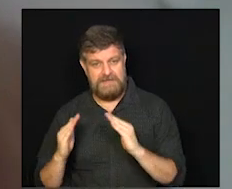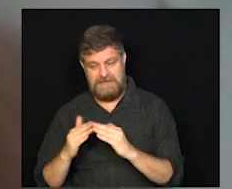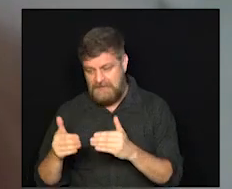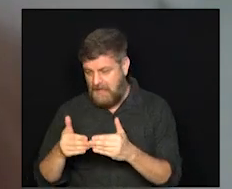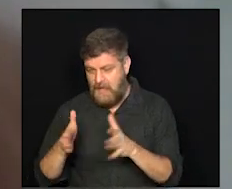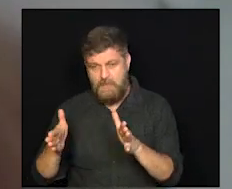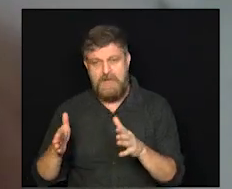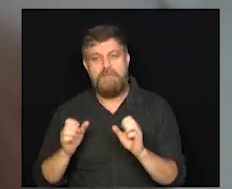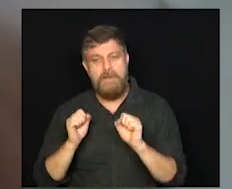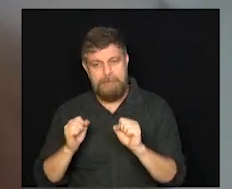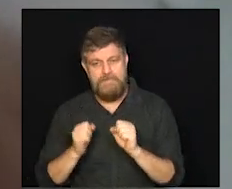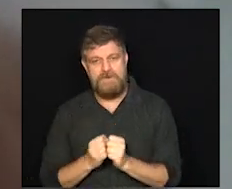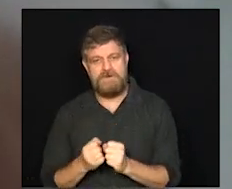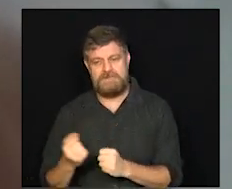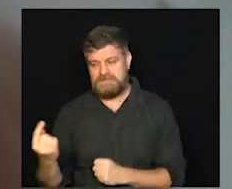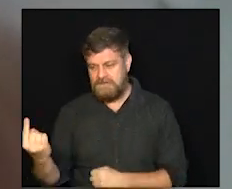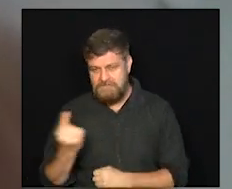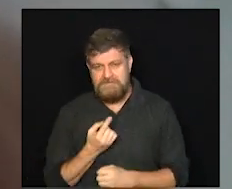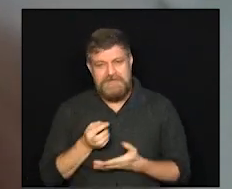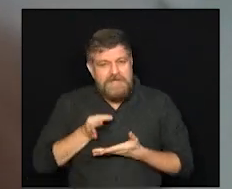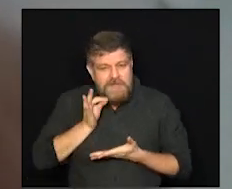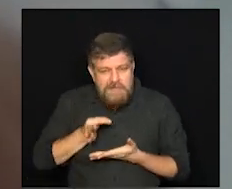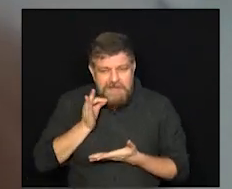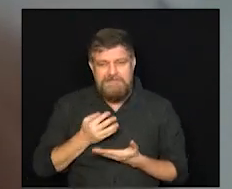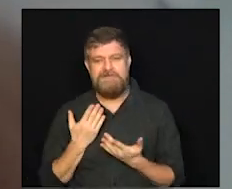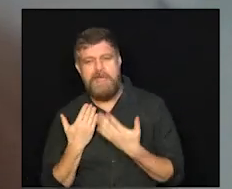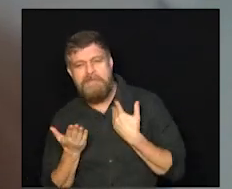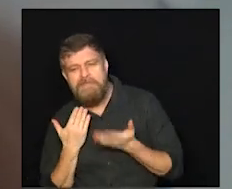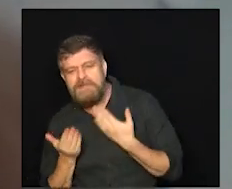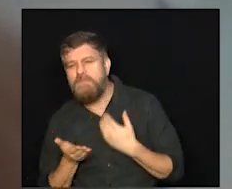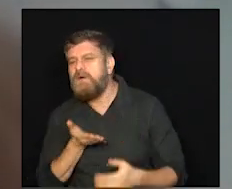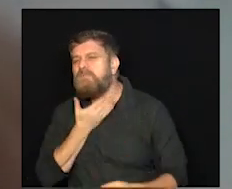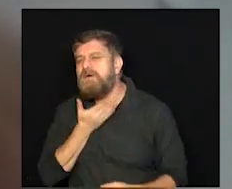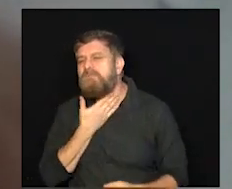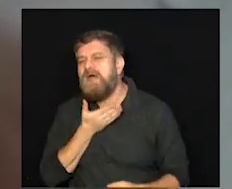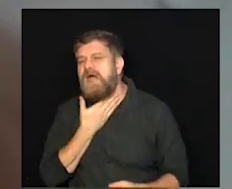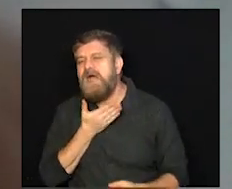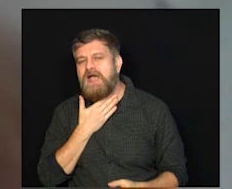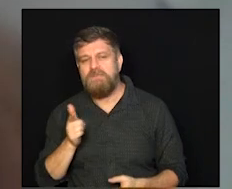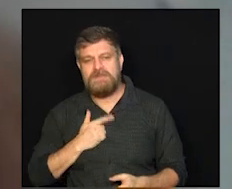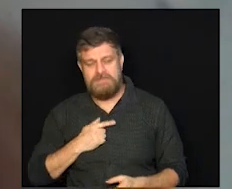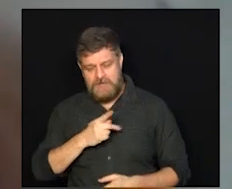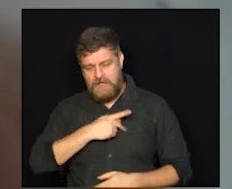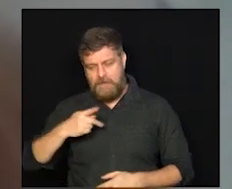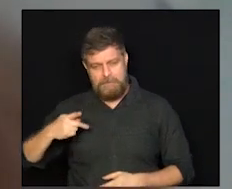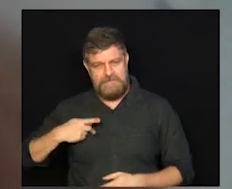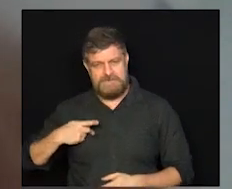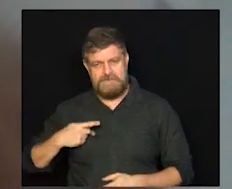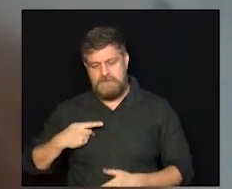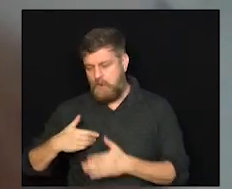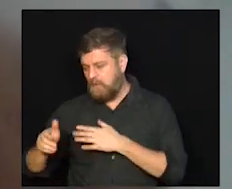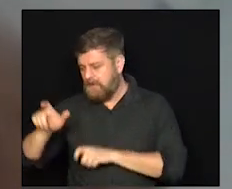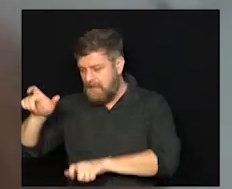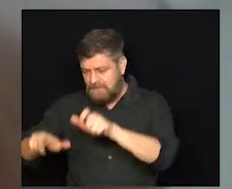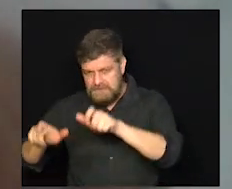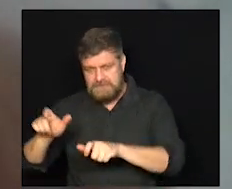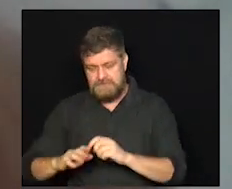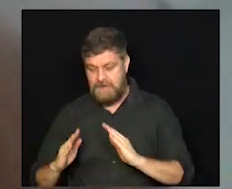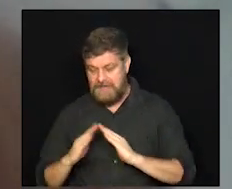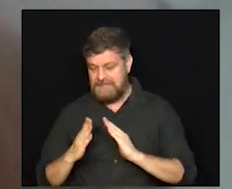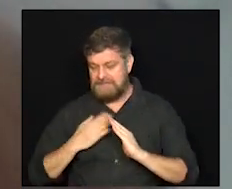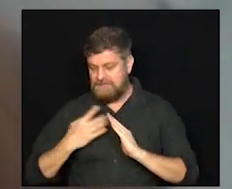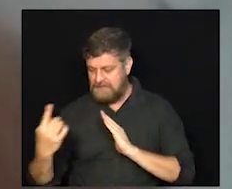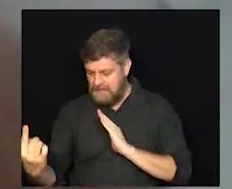receber a comissão do Campo Grande, para tomar um café, bater um papo, o pastor Rodrigo também, os demais pastores que conhecerem, para que